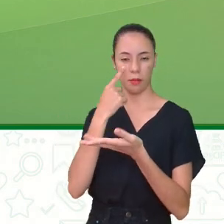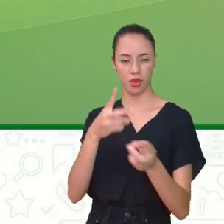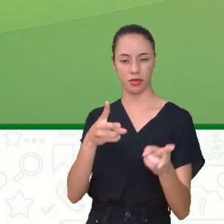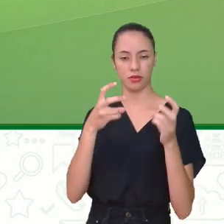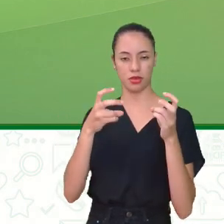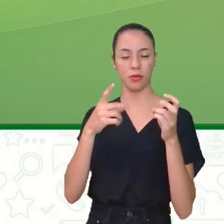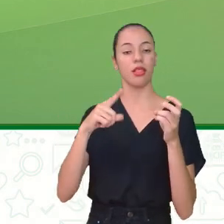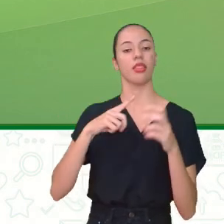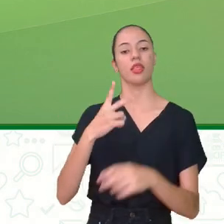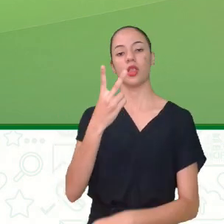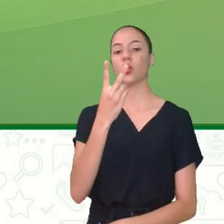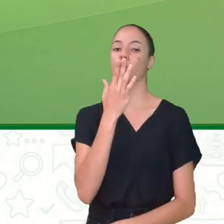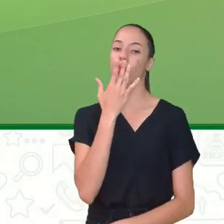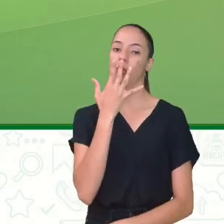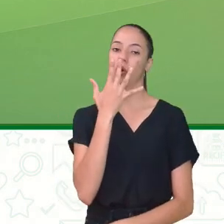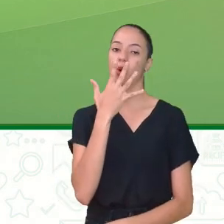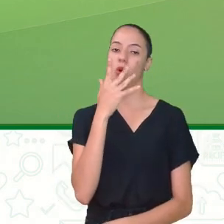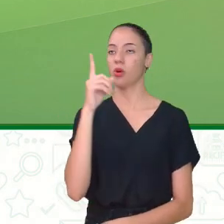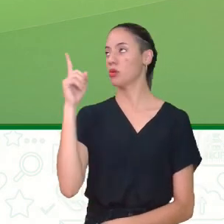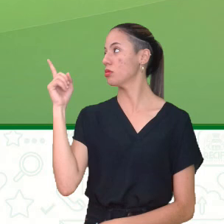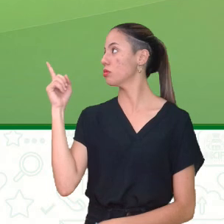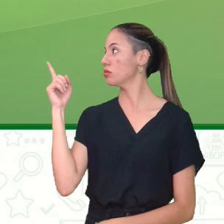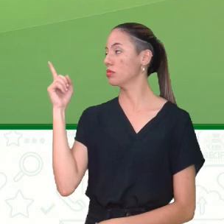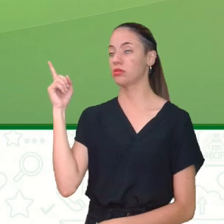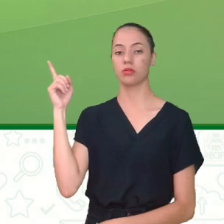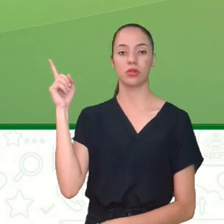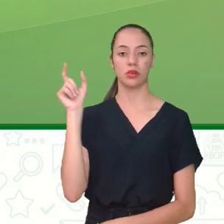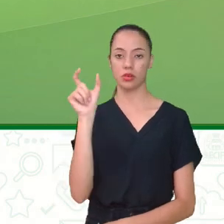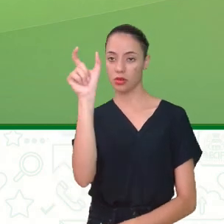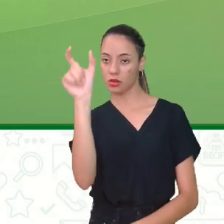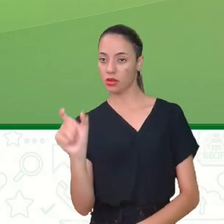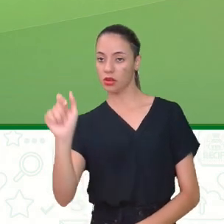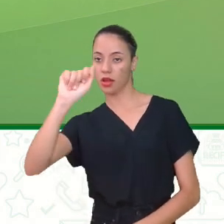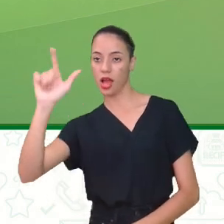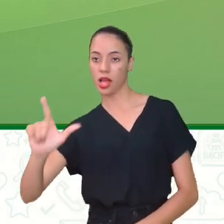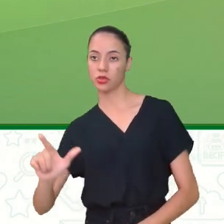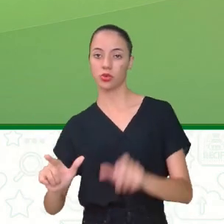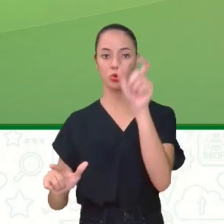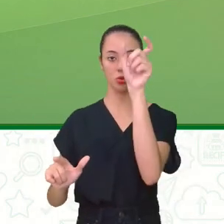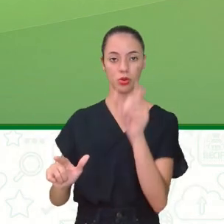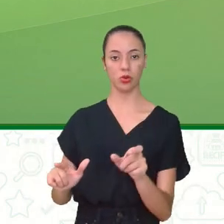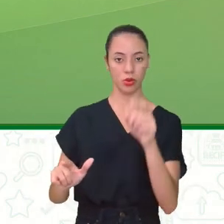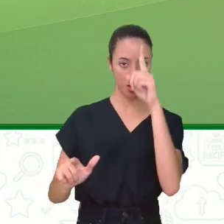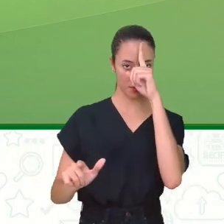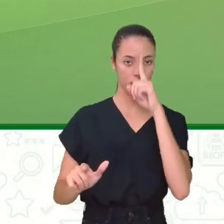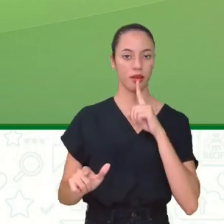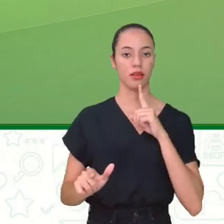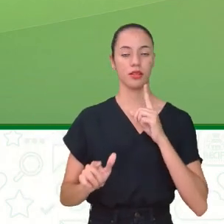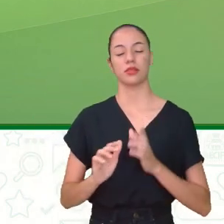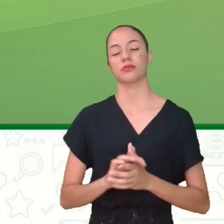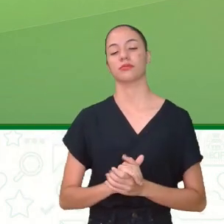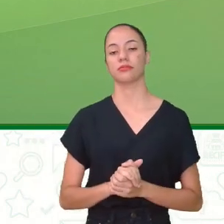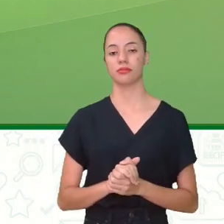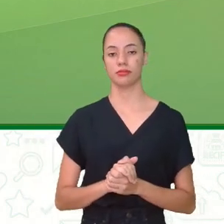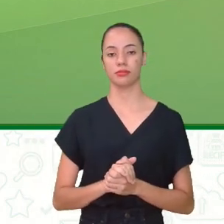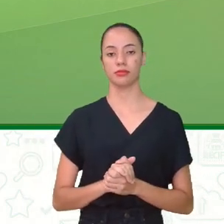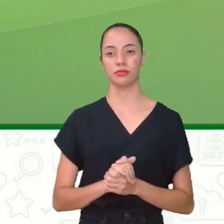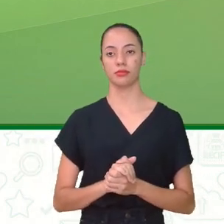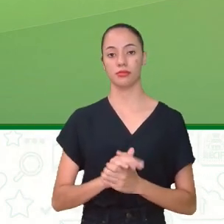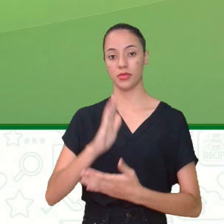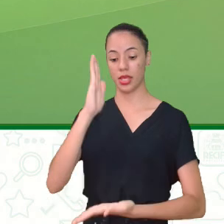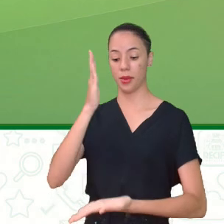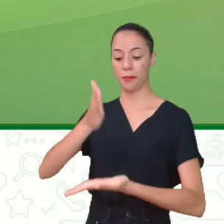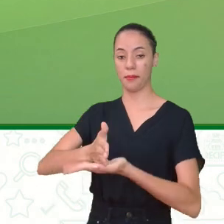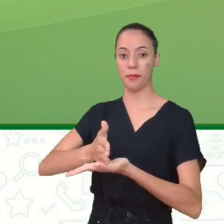tenho duas cores aí nessa faixazinha azul e amarelo, tá certo? Então eu tenho